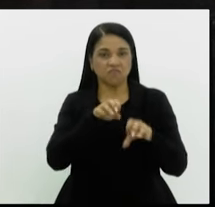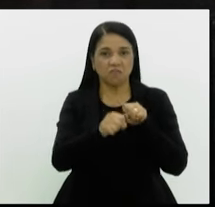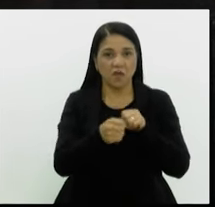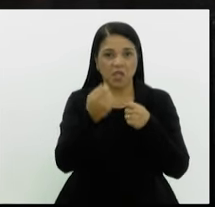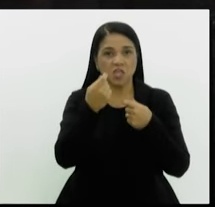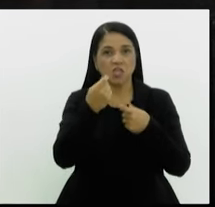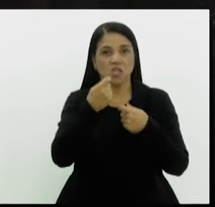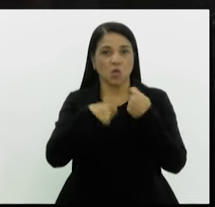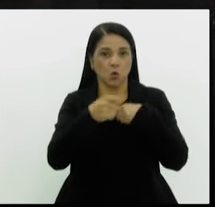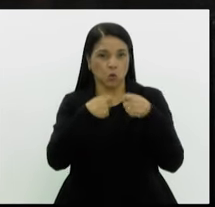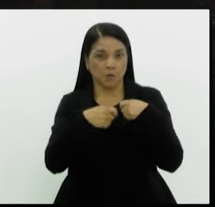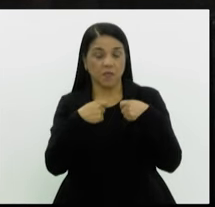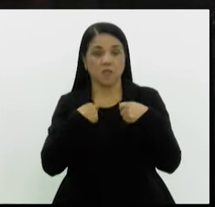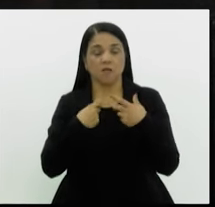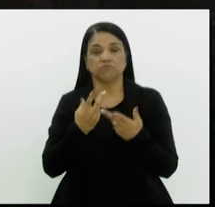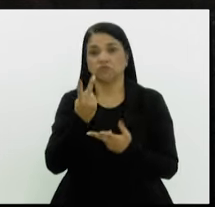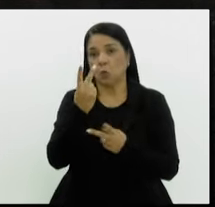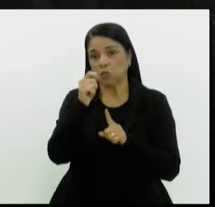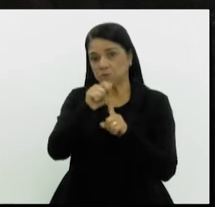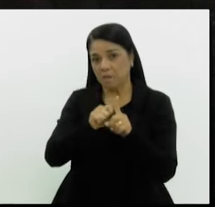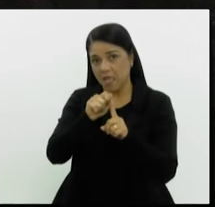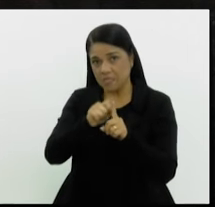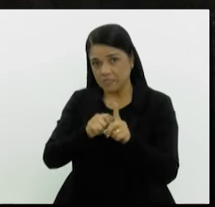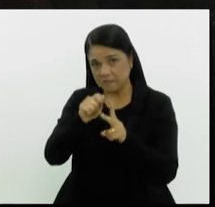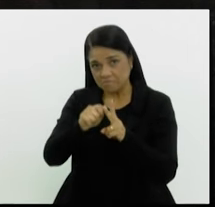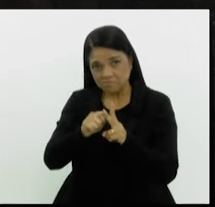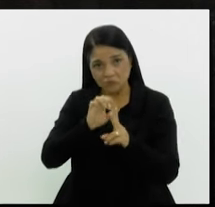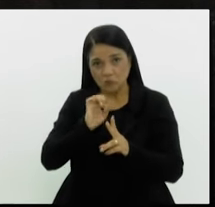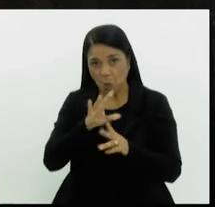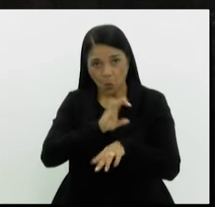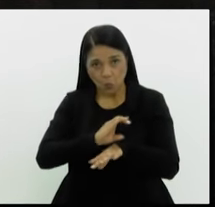2 meses porque colava, é um advogado.